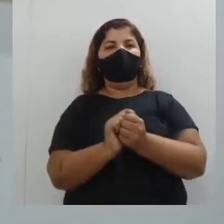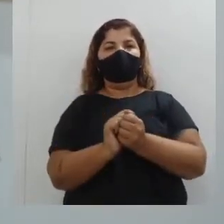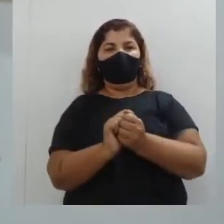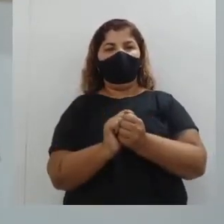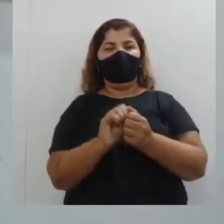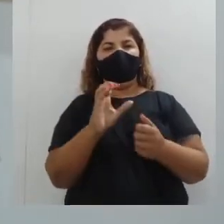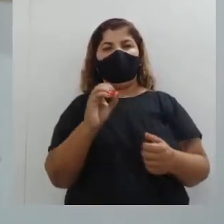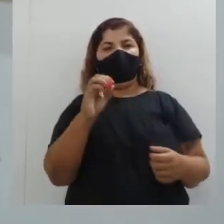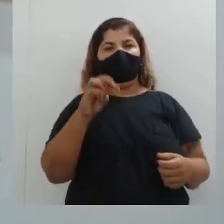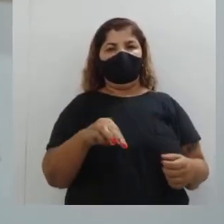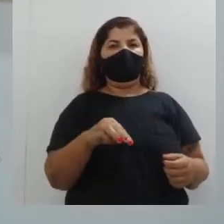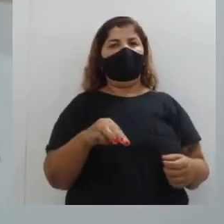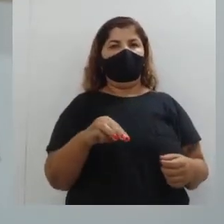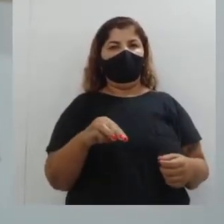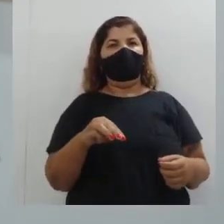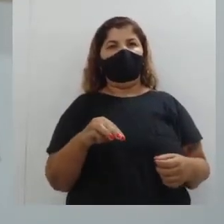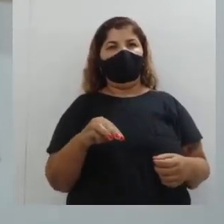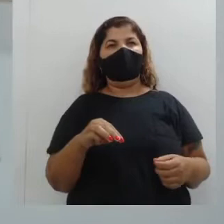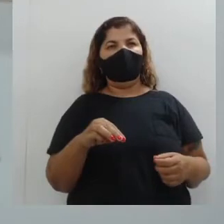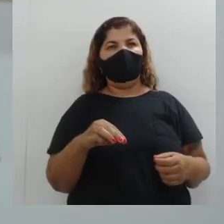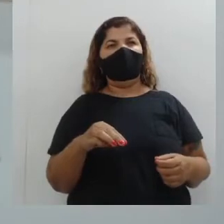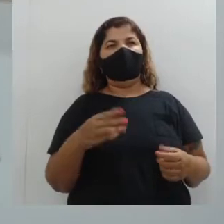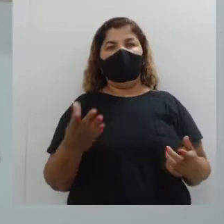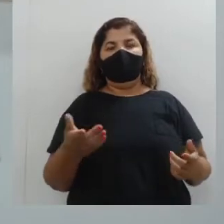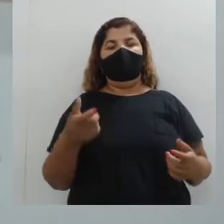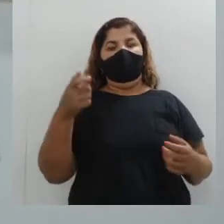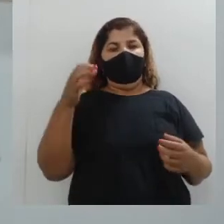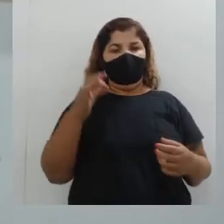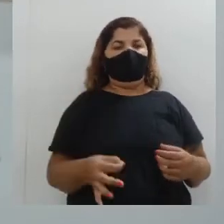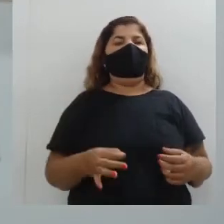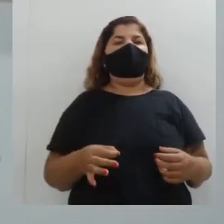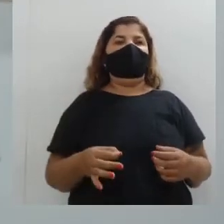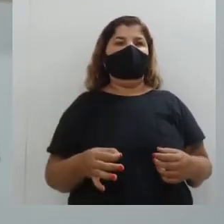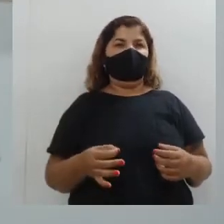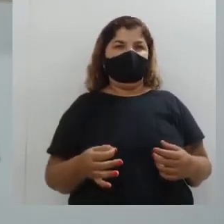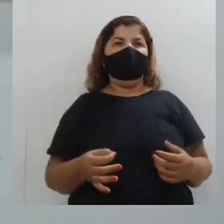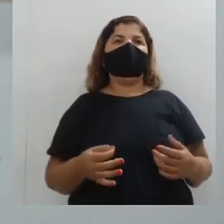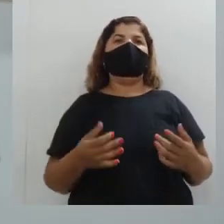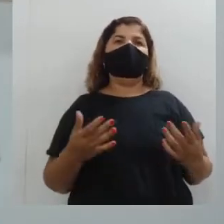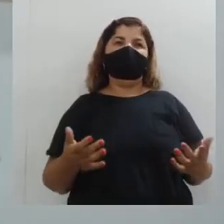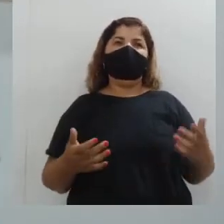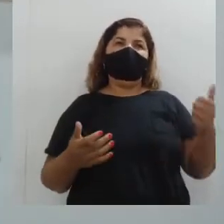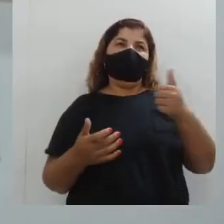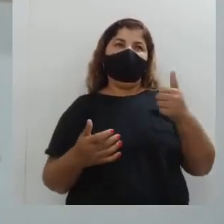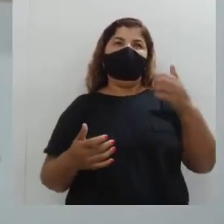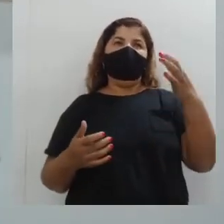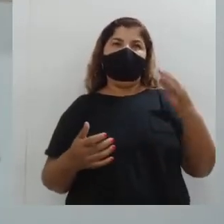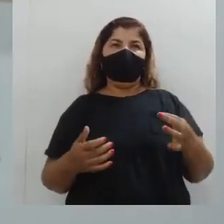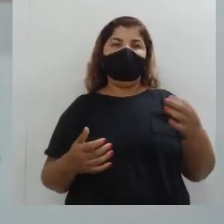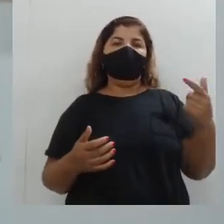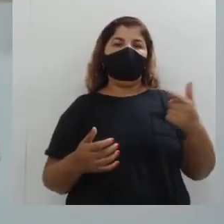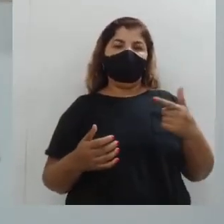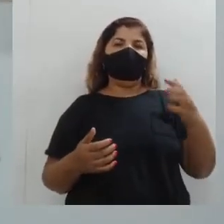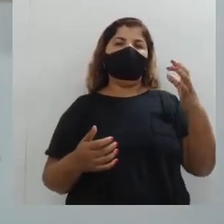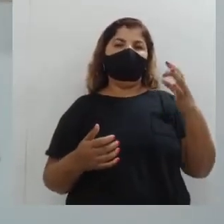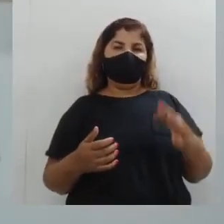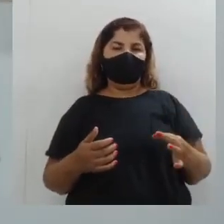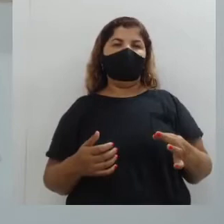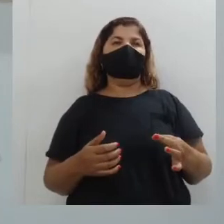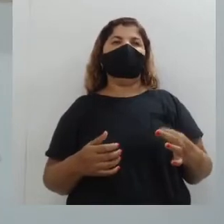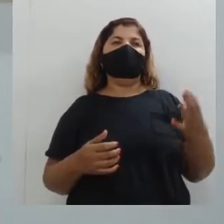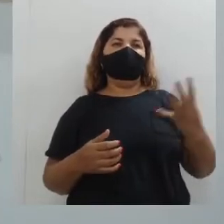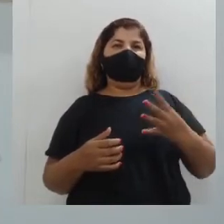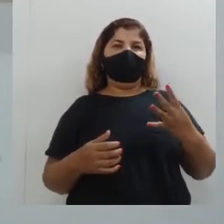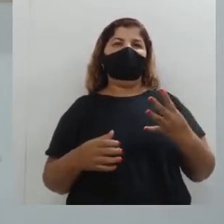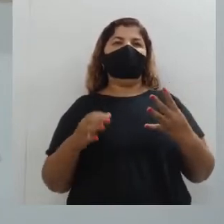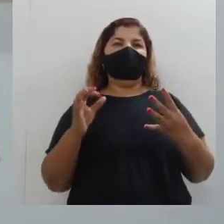certeza, é classificada como locução adverbial afirmativa, foi o que eu disse a vocês. Então, a primeira está correta, a segunda está correta e a quarta